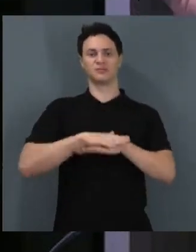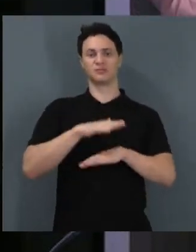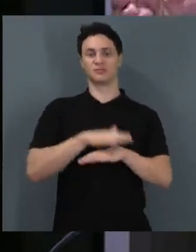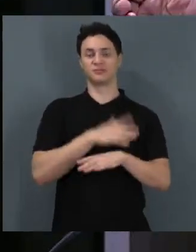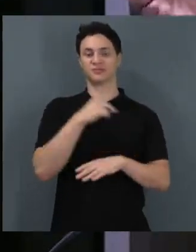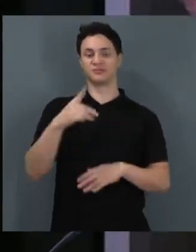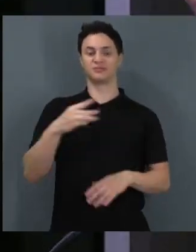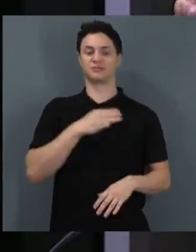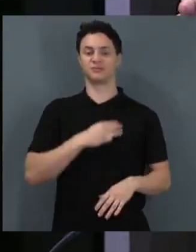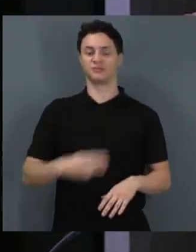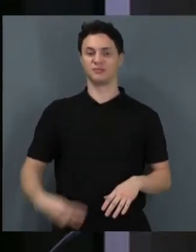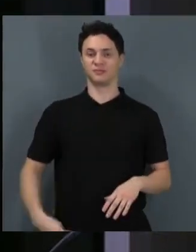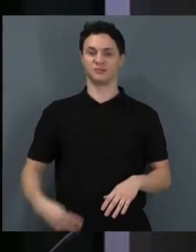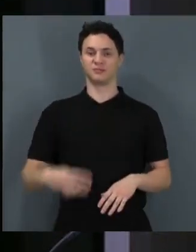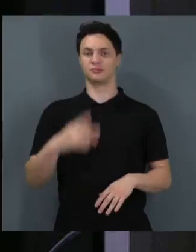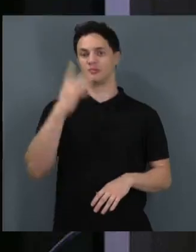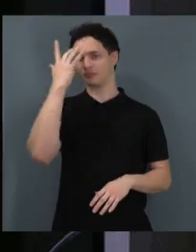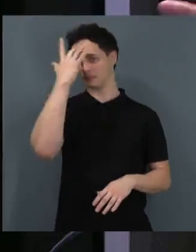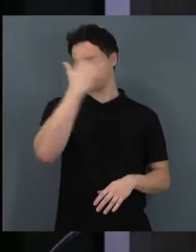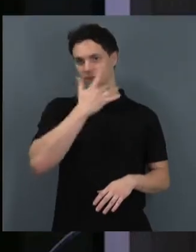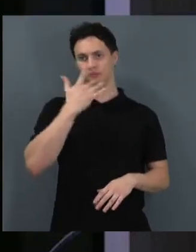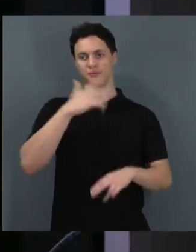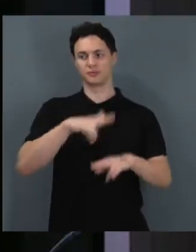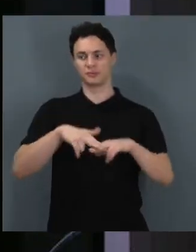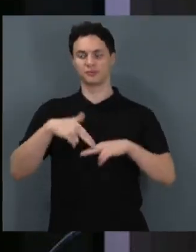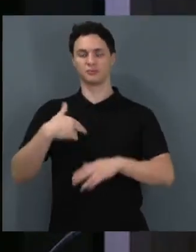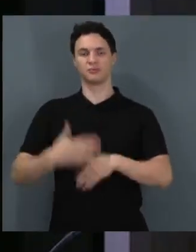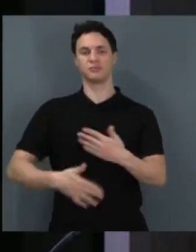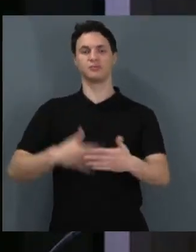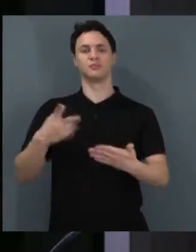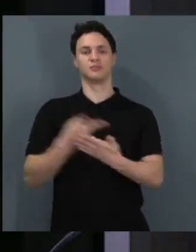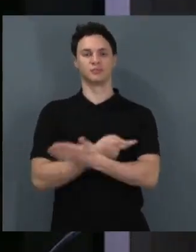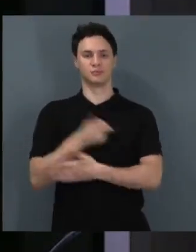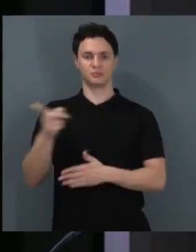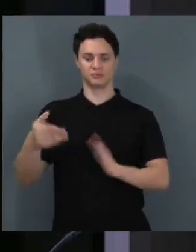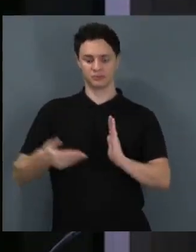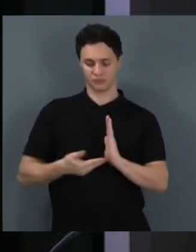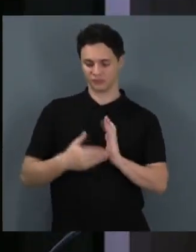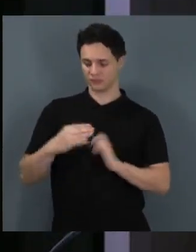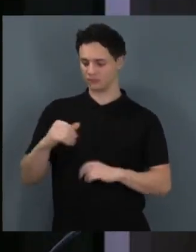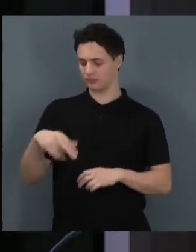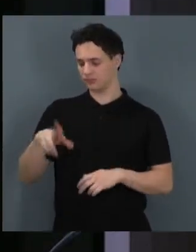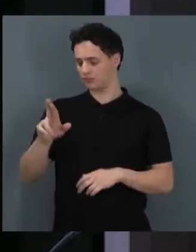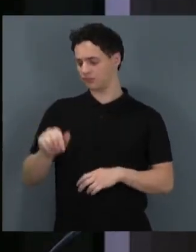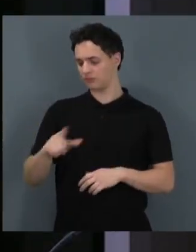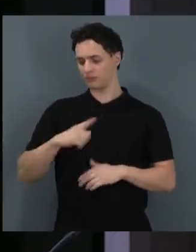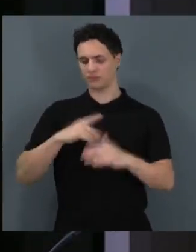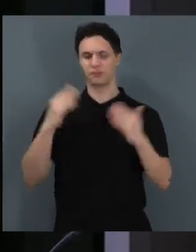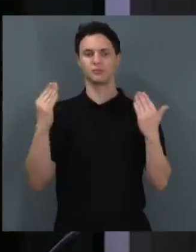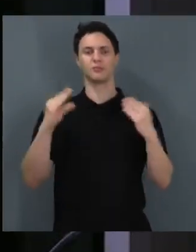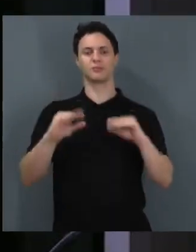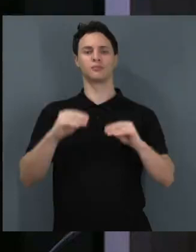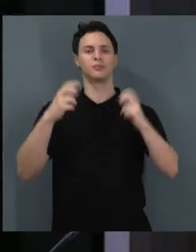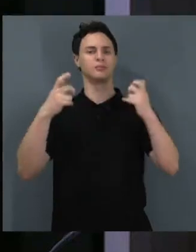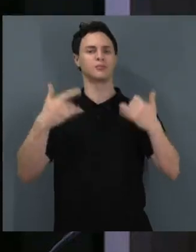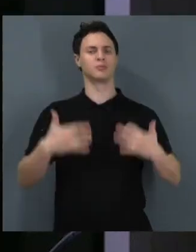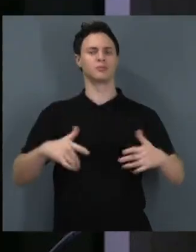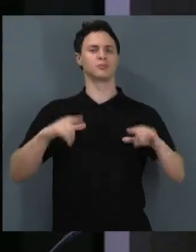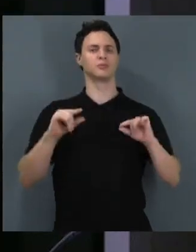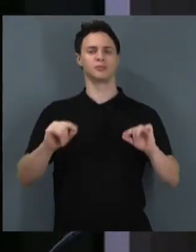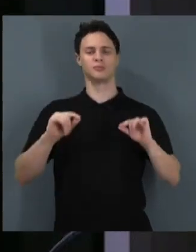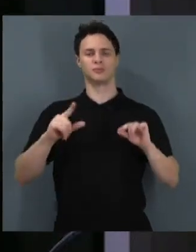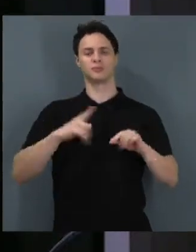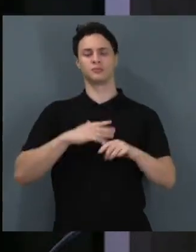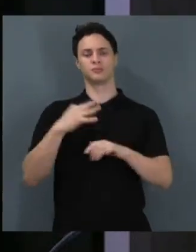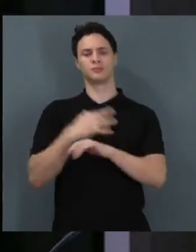ministro Haddad, por ocasião da tramitação lá na Câmara dos Deputados Federais, que colocava que o suportável,